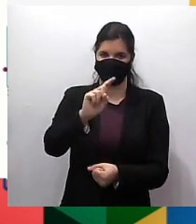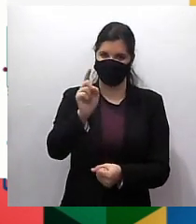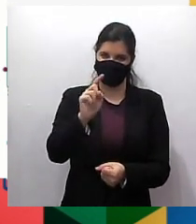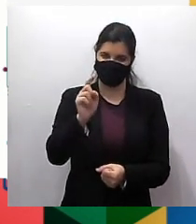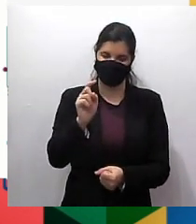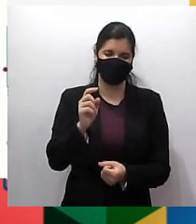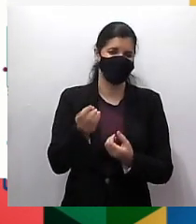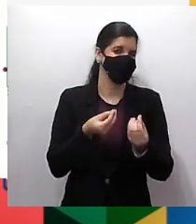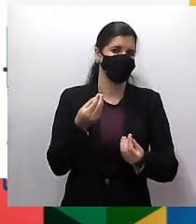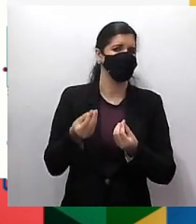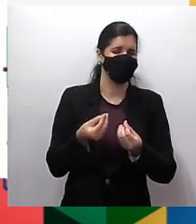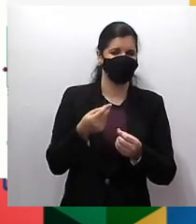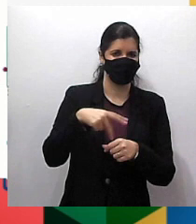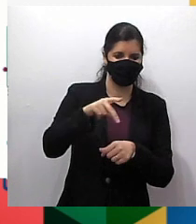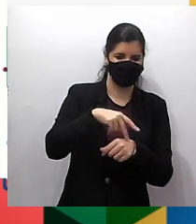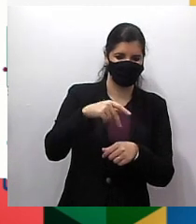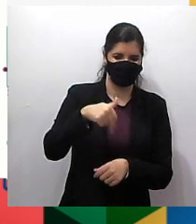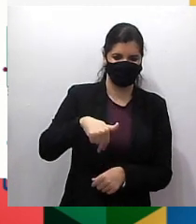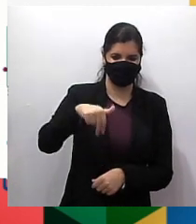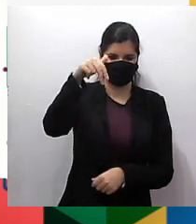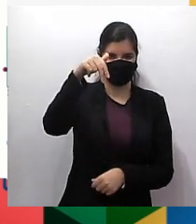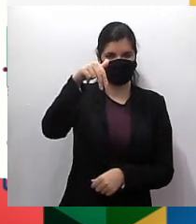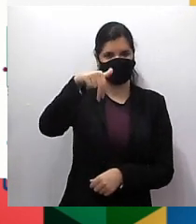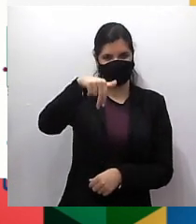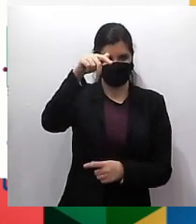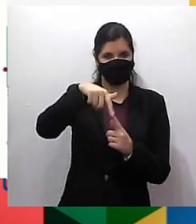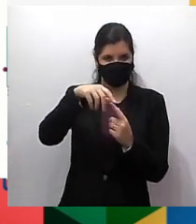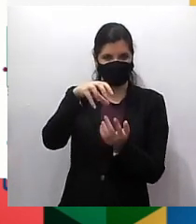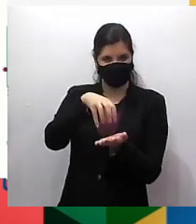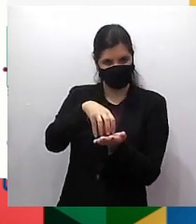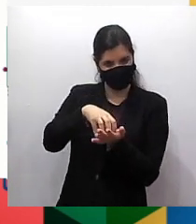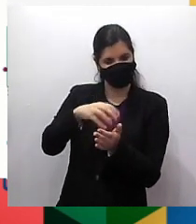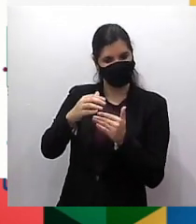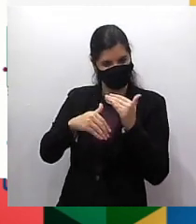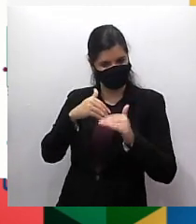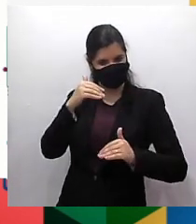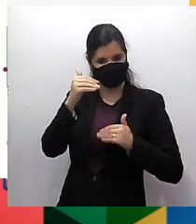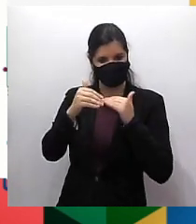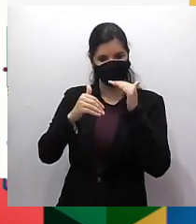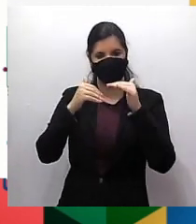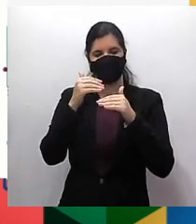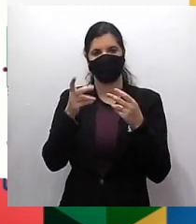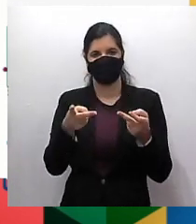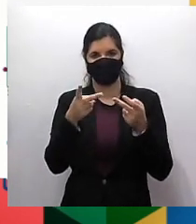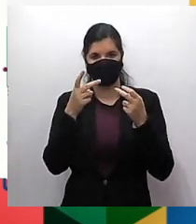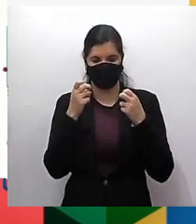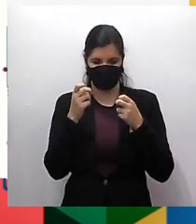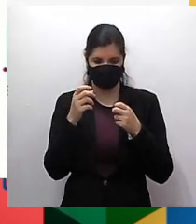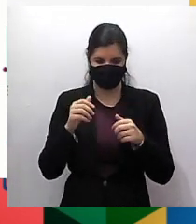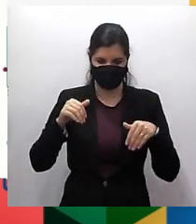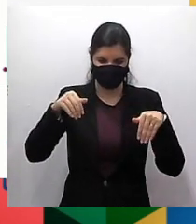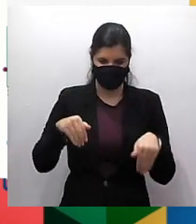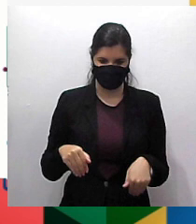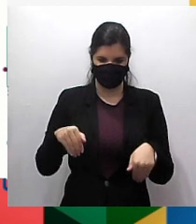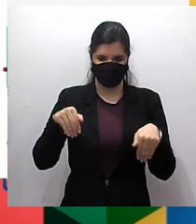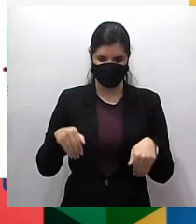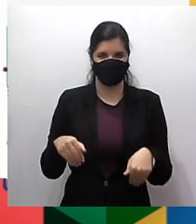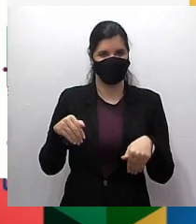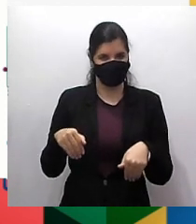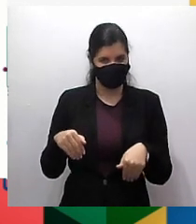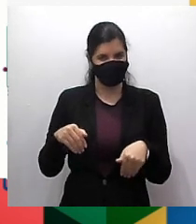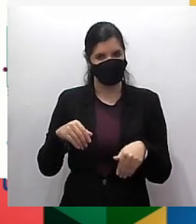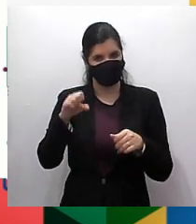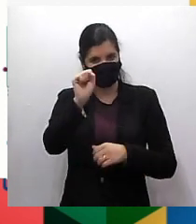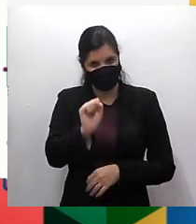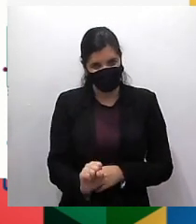é que se chama aqui país do norte? São os países centrais, os países desenvolvidos. E perceba que a Austrália, apesar de ser do